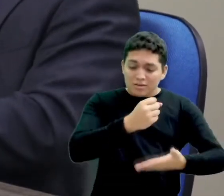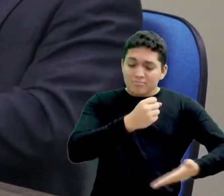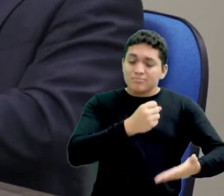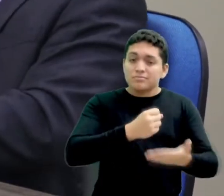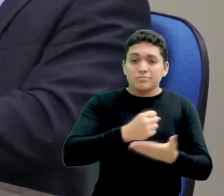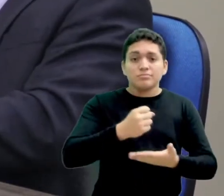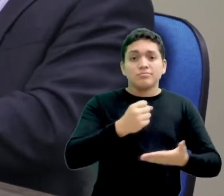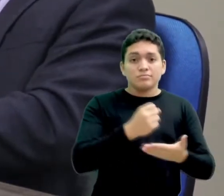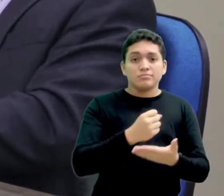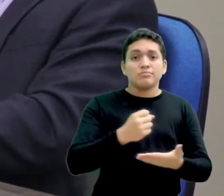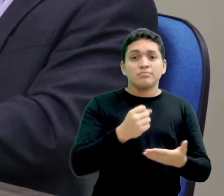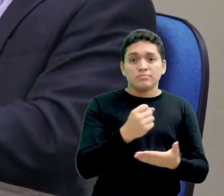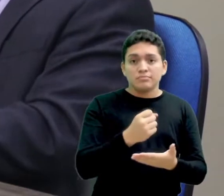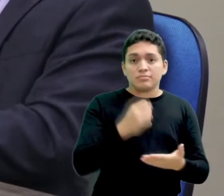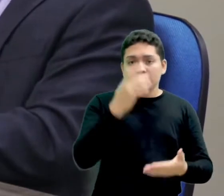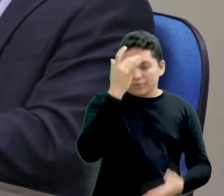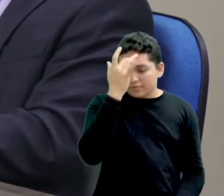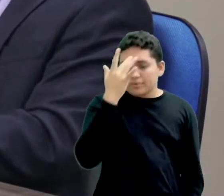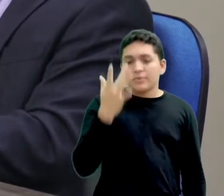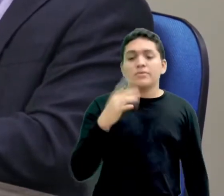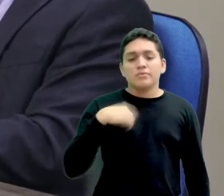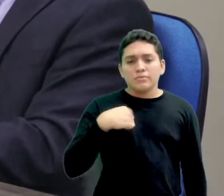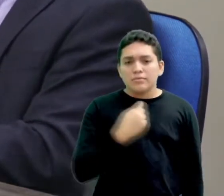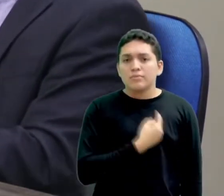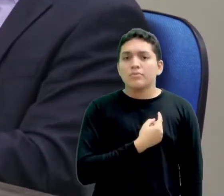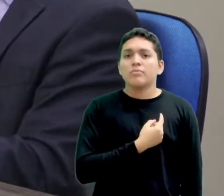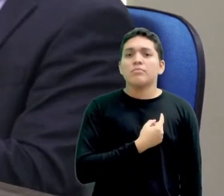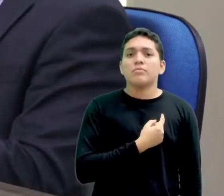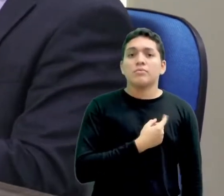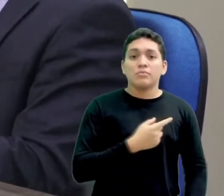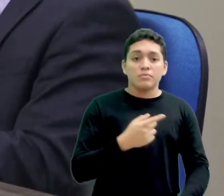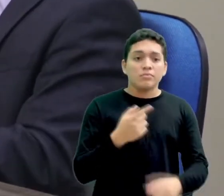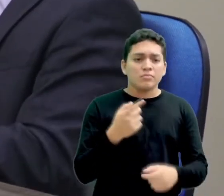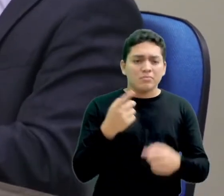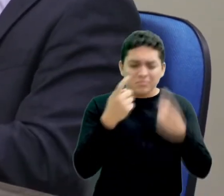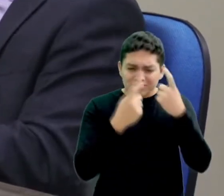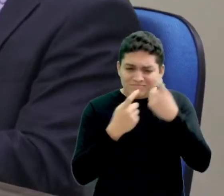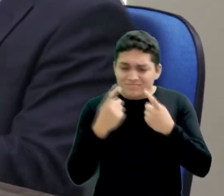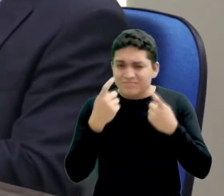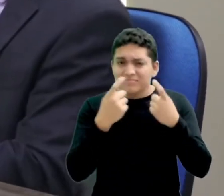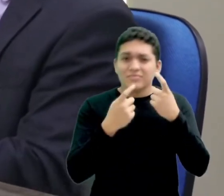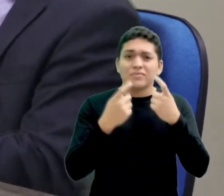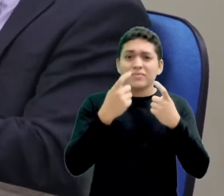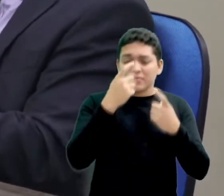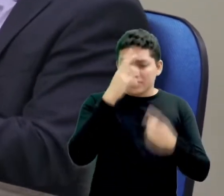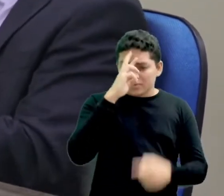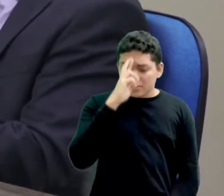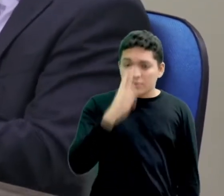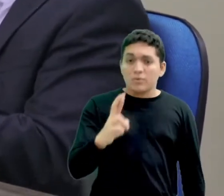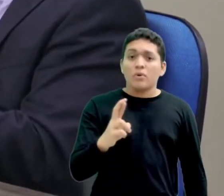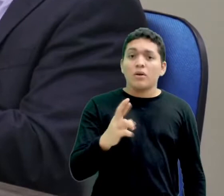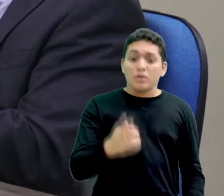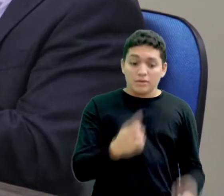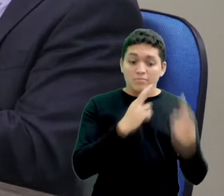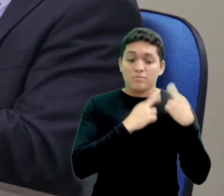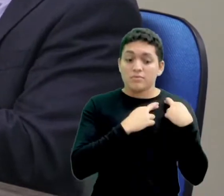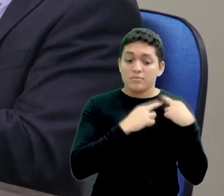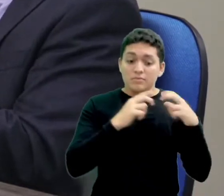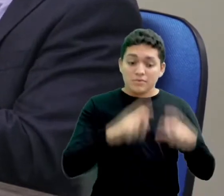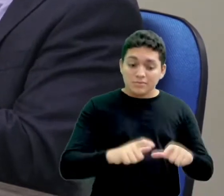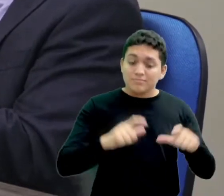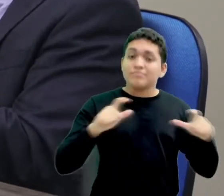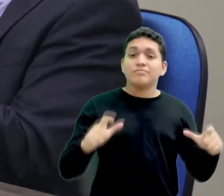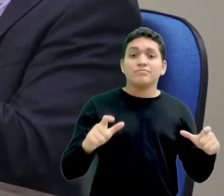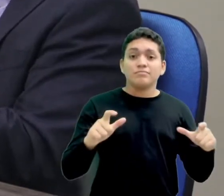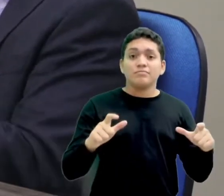Então façam que nós fiquemos cada vez mais preocupados. Senhor, o peso é maior. A ideia que você tem é que a exigência